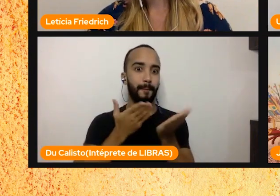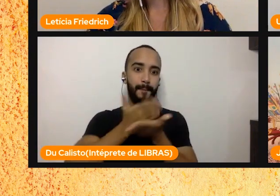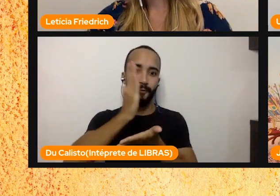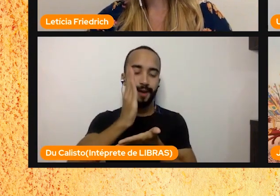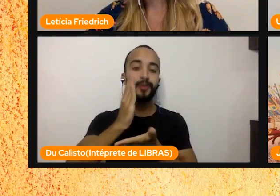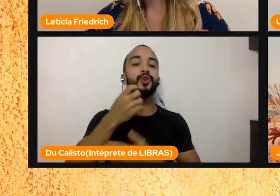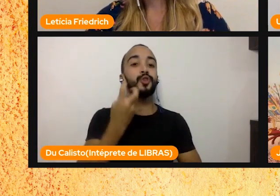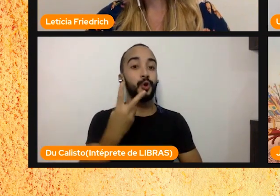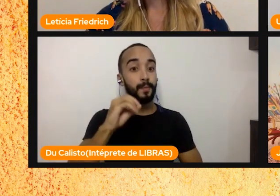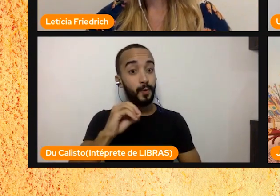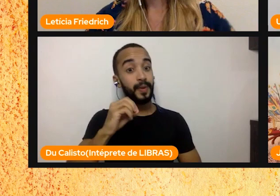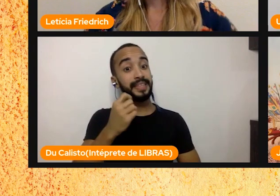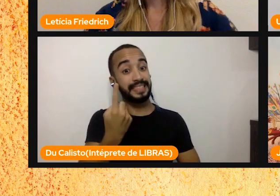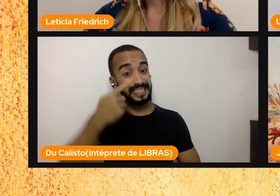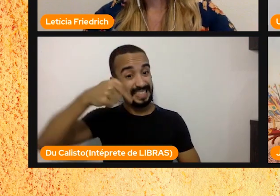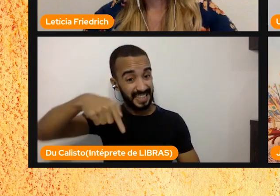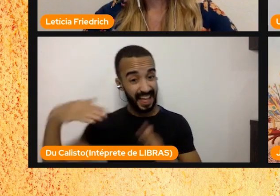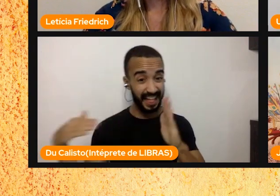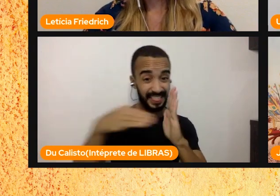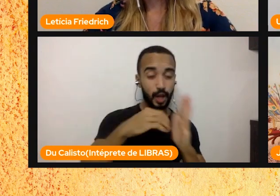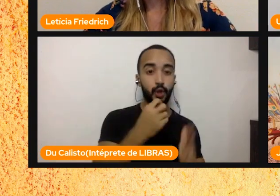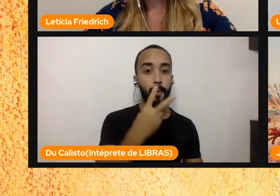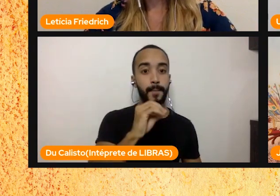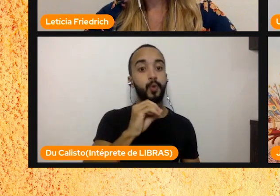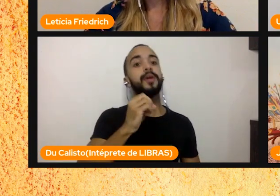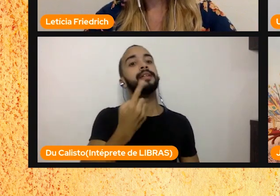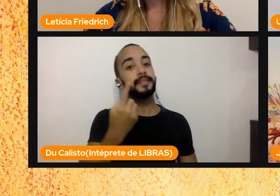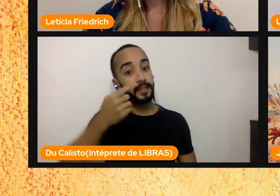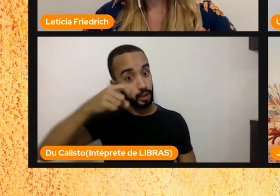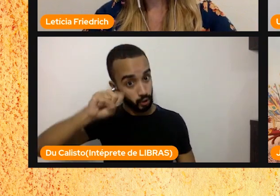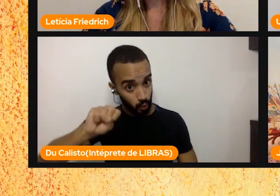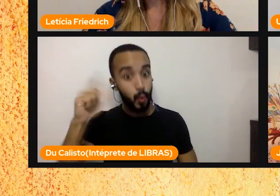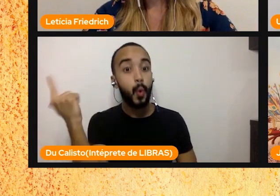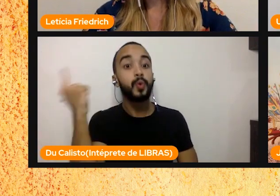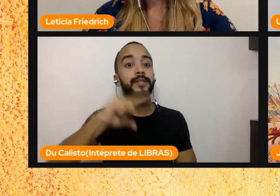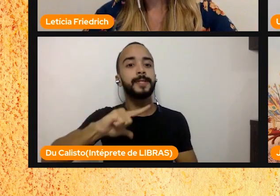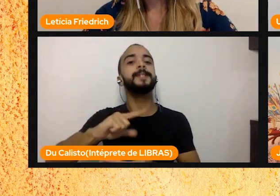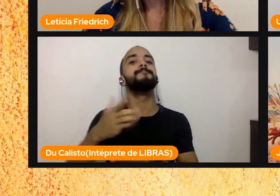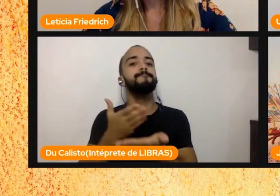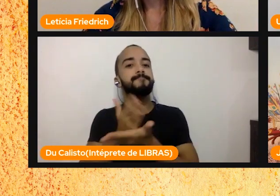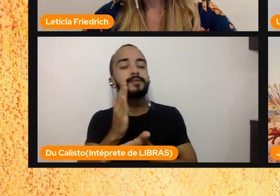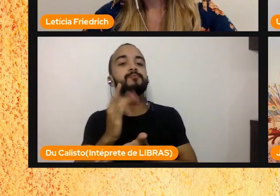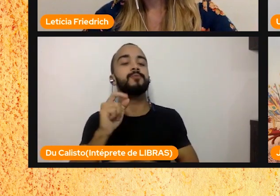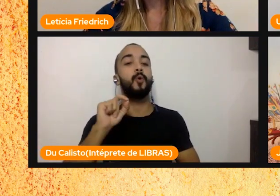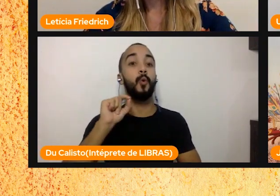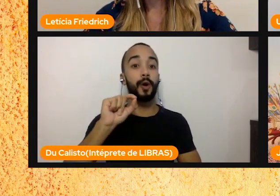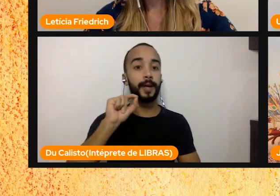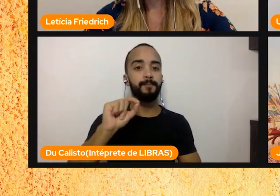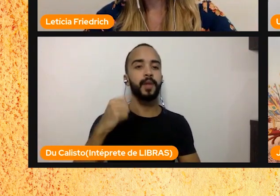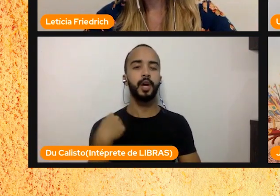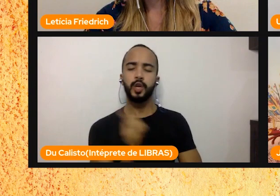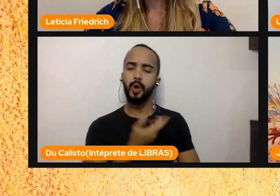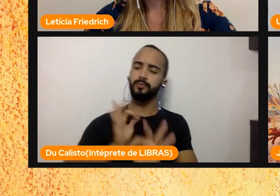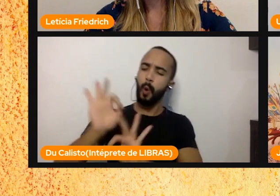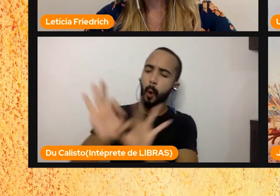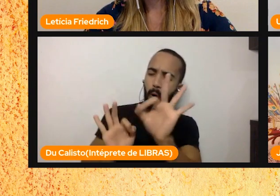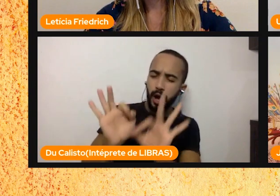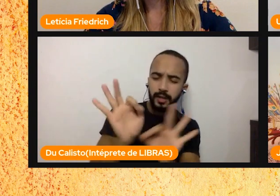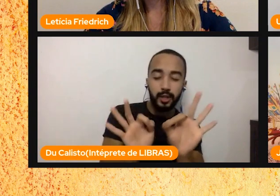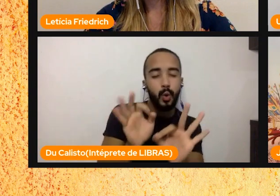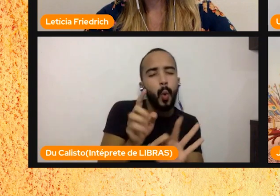para 2018, começamos a produzir o longa, e o longa já está quase pronto, assim, ele está muito próximo de estar pronto. Na